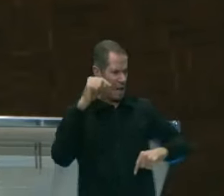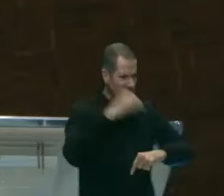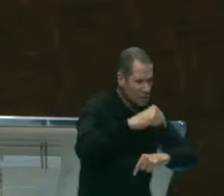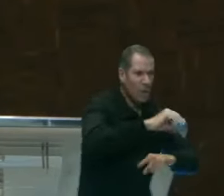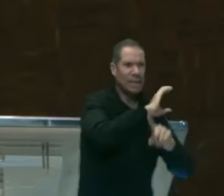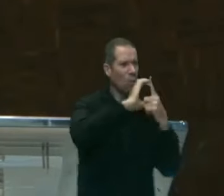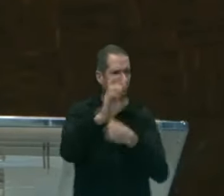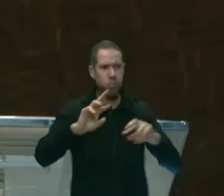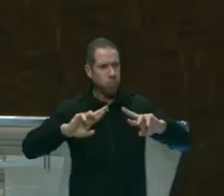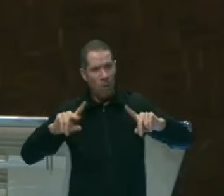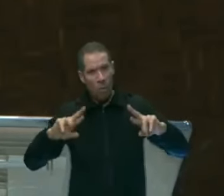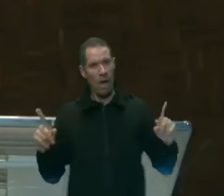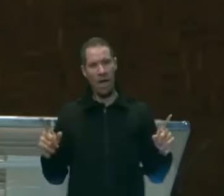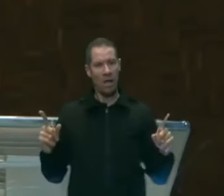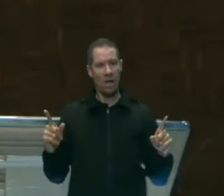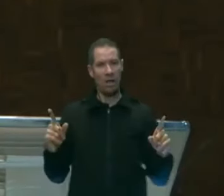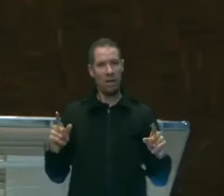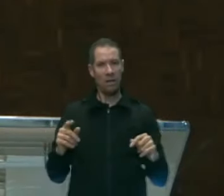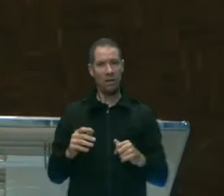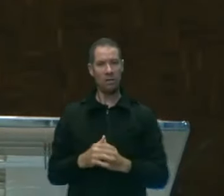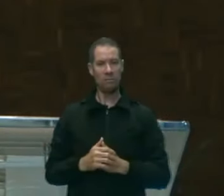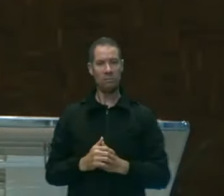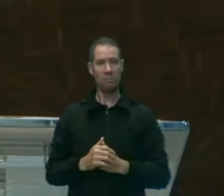é culto.